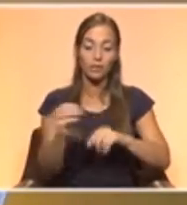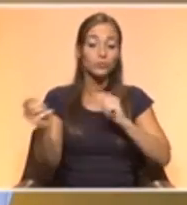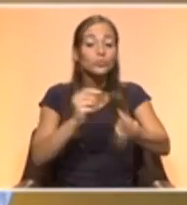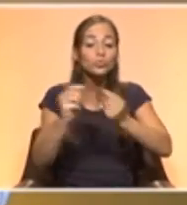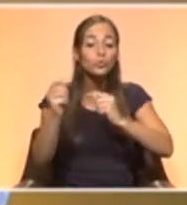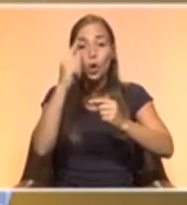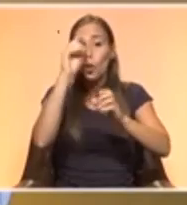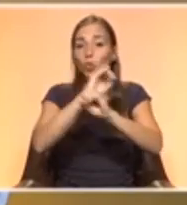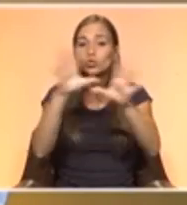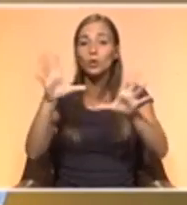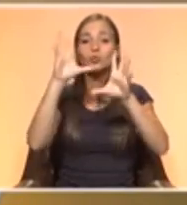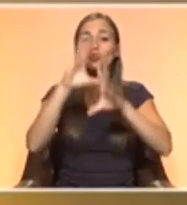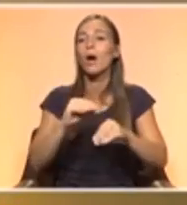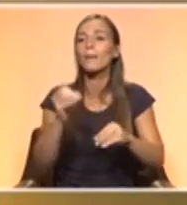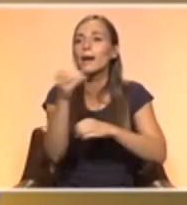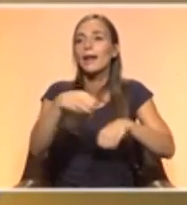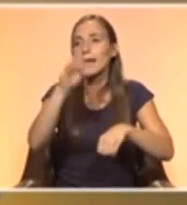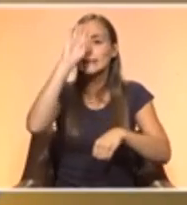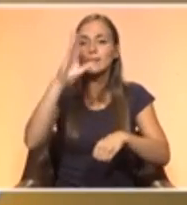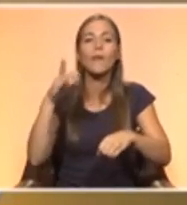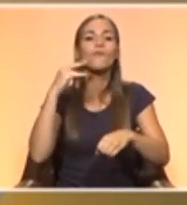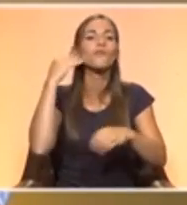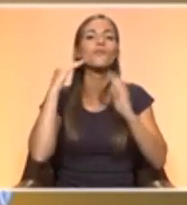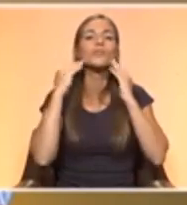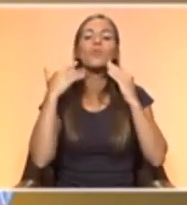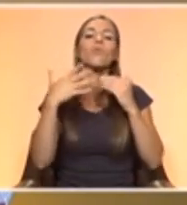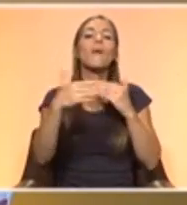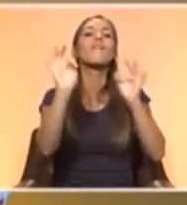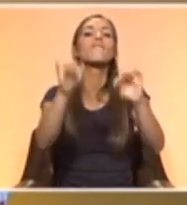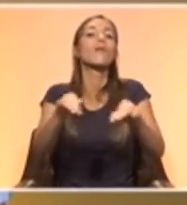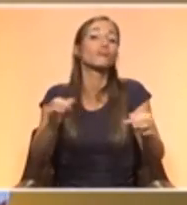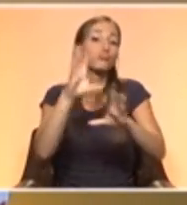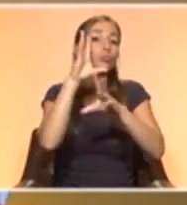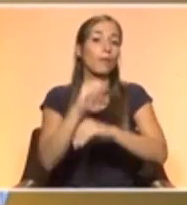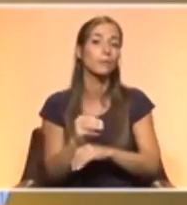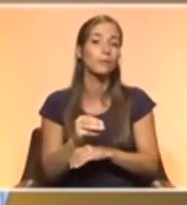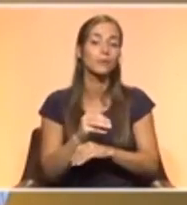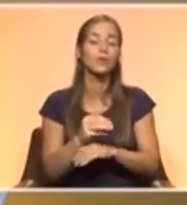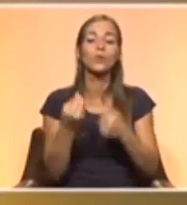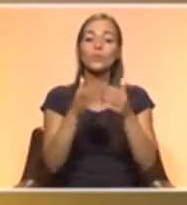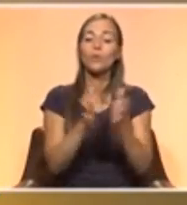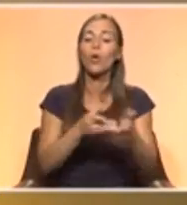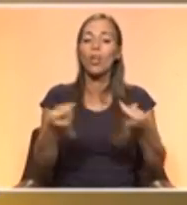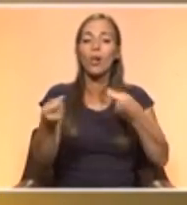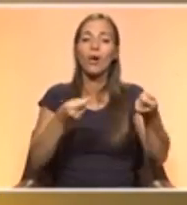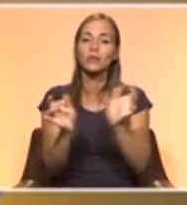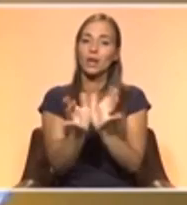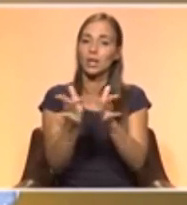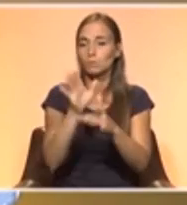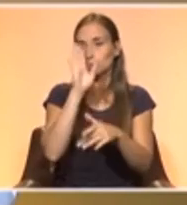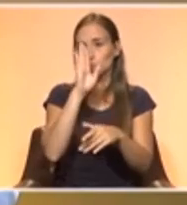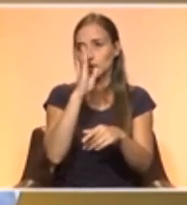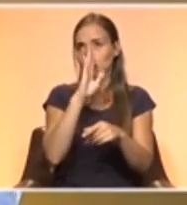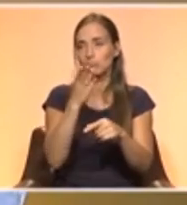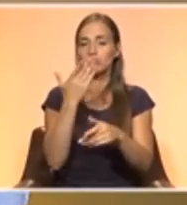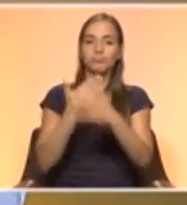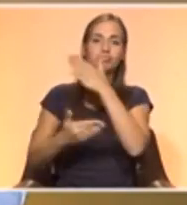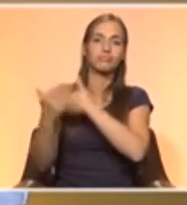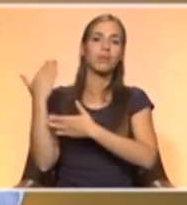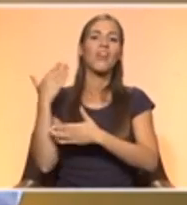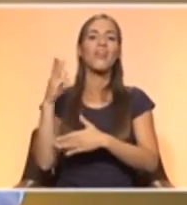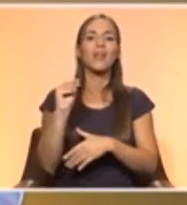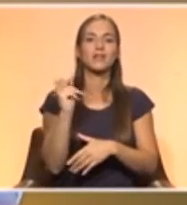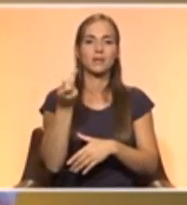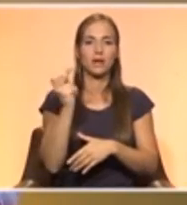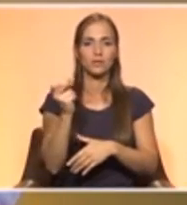conclusão e ninguém sabe nem ninguém consegue prever isso acontece é que todo tipo de negócios na internet aliás se recuarmos por exemplo 10 anos vemos